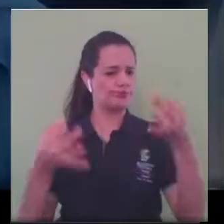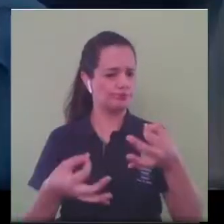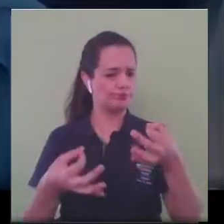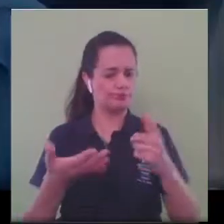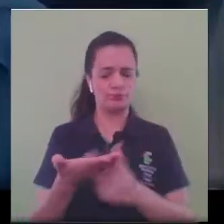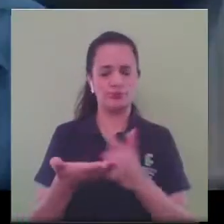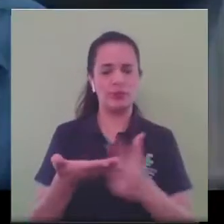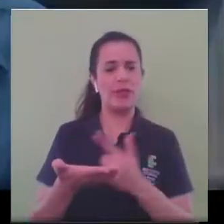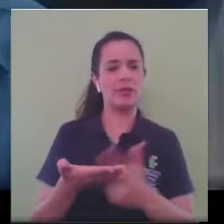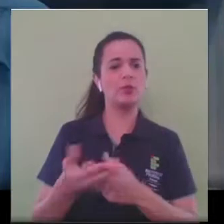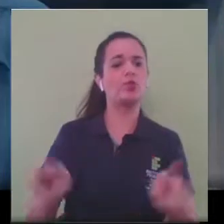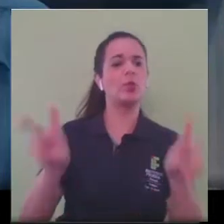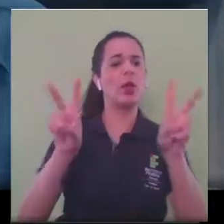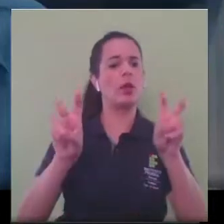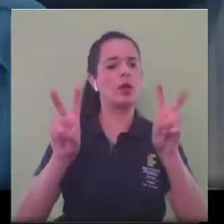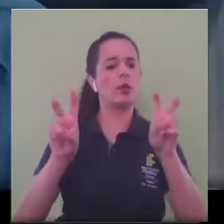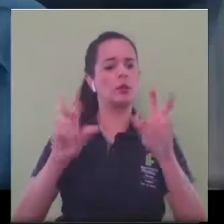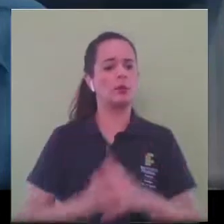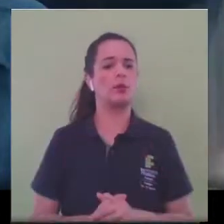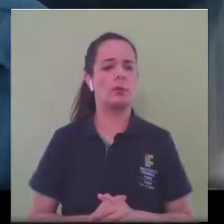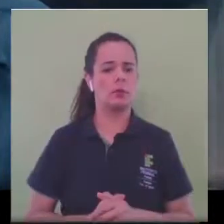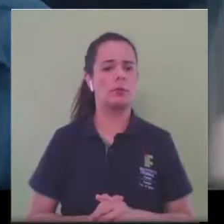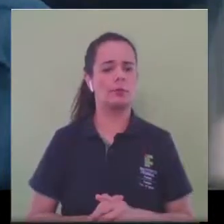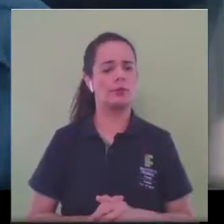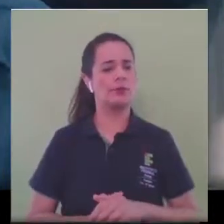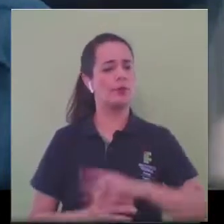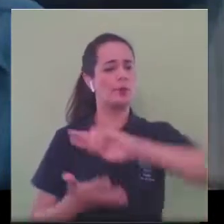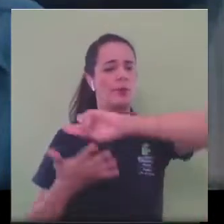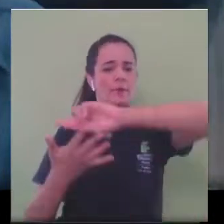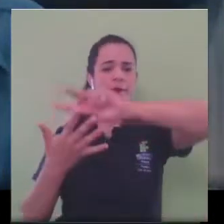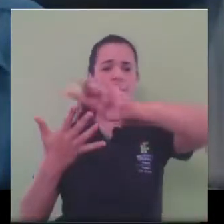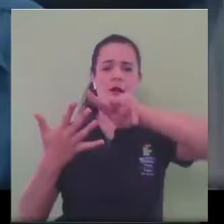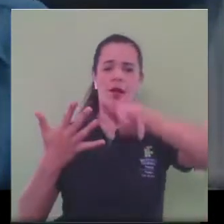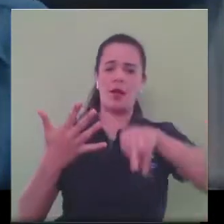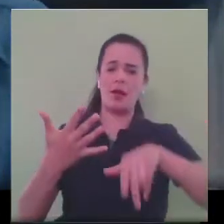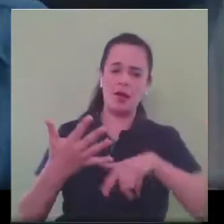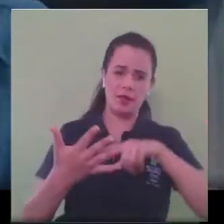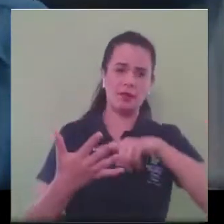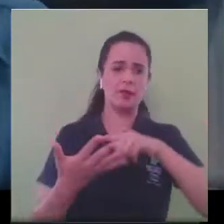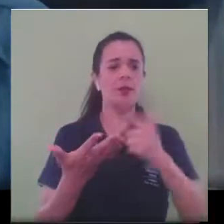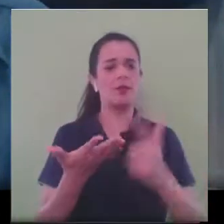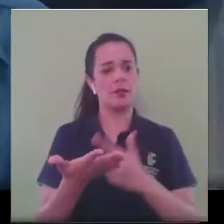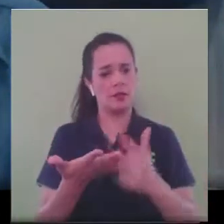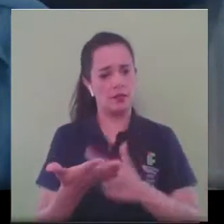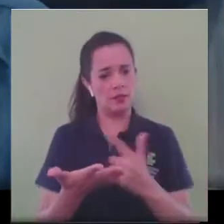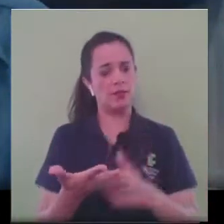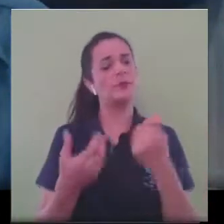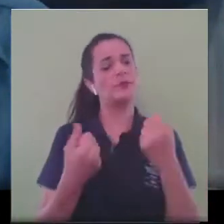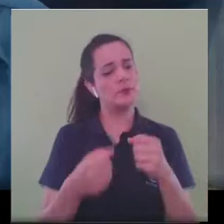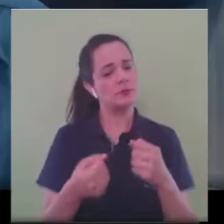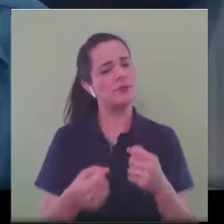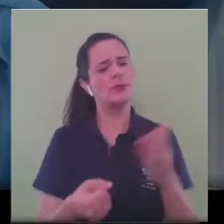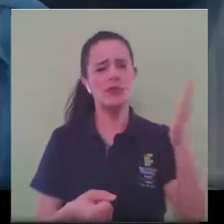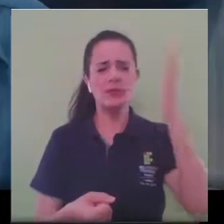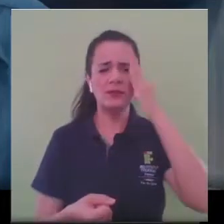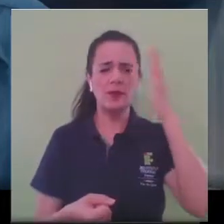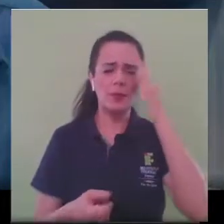ler, né? No meio de uma grande variedade de livros, você tem que saber o que você quer